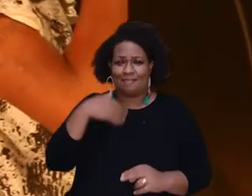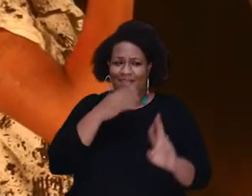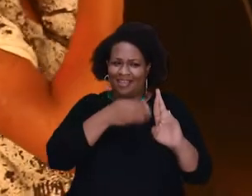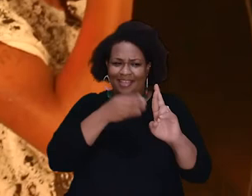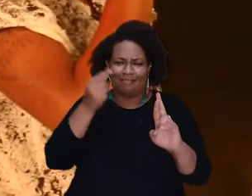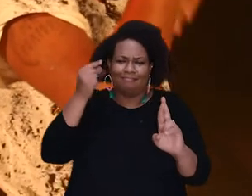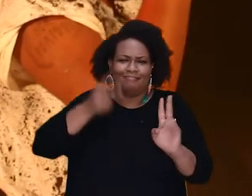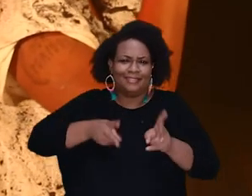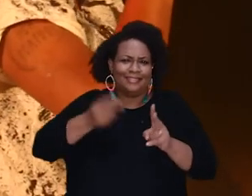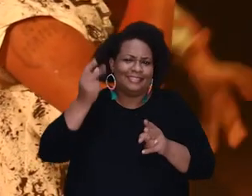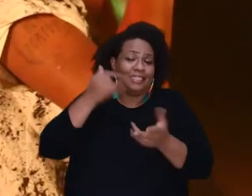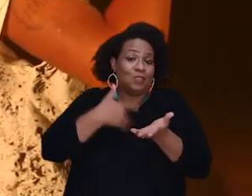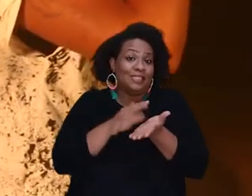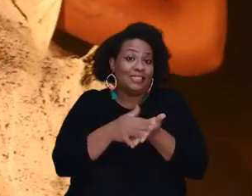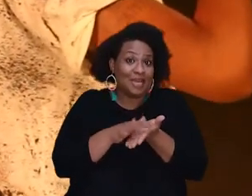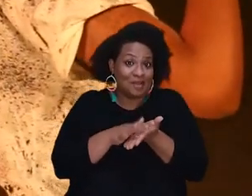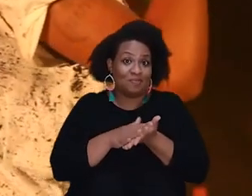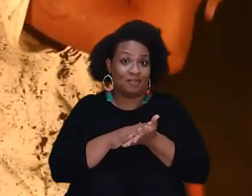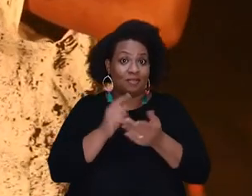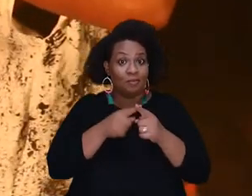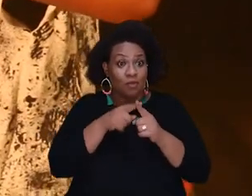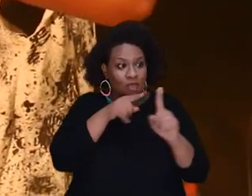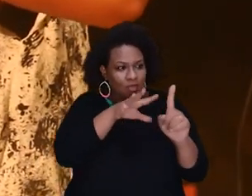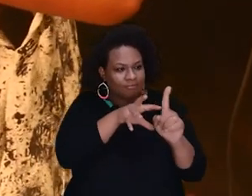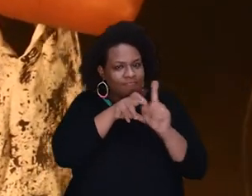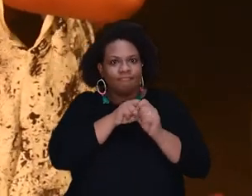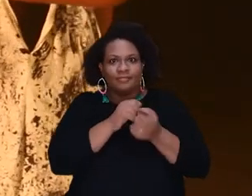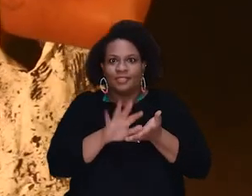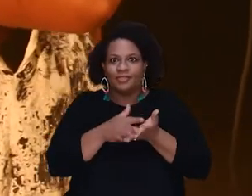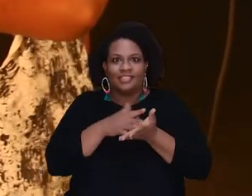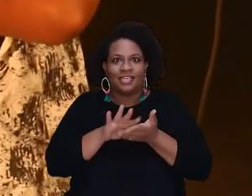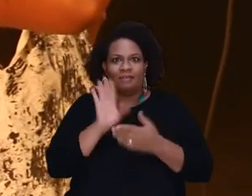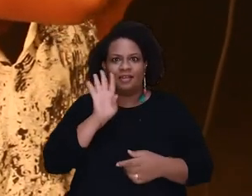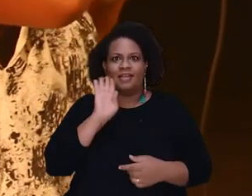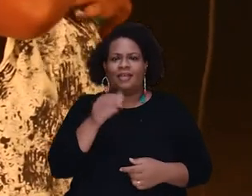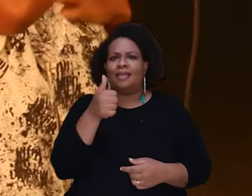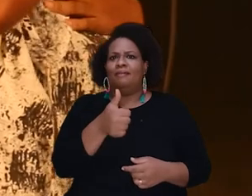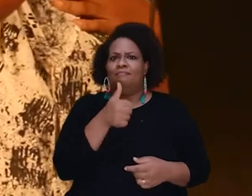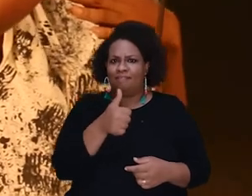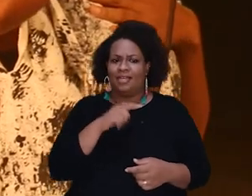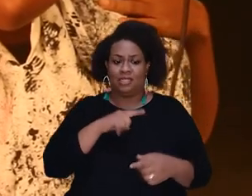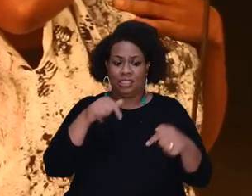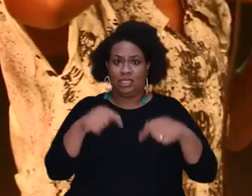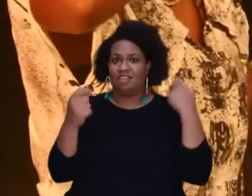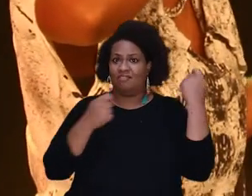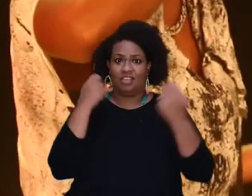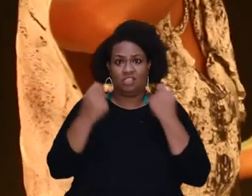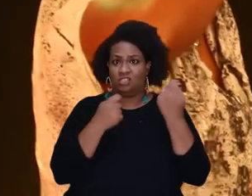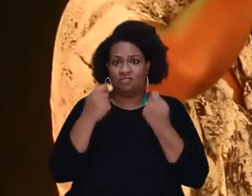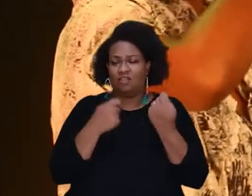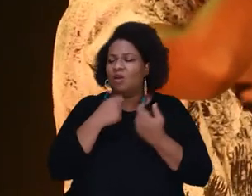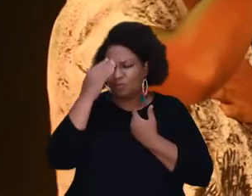Isa, minha referência desde sempre, desde o samba. Porque eu me inspiro com o samba e é muito, muito massa estar aqui